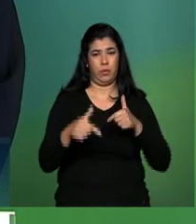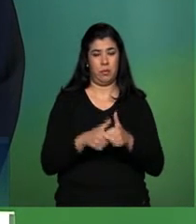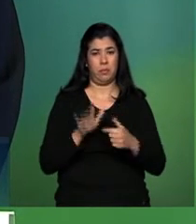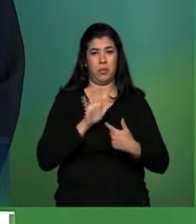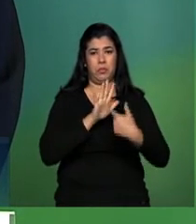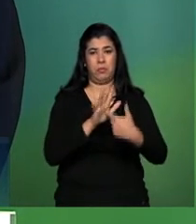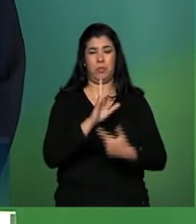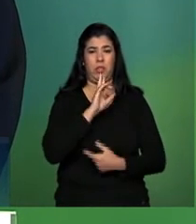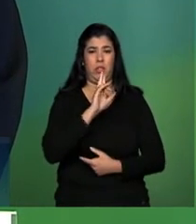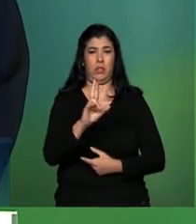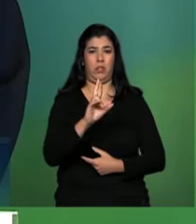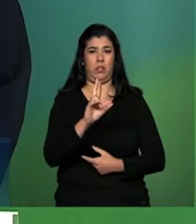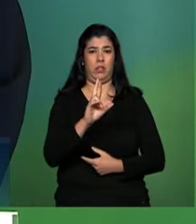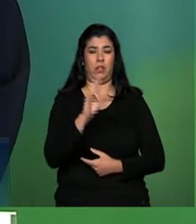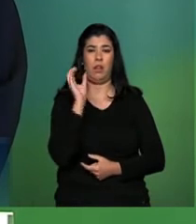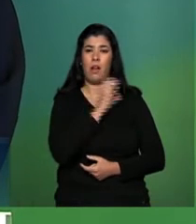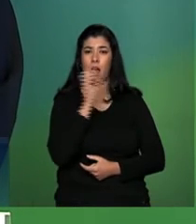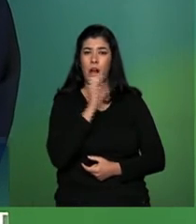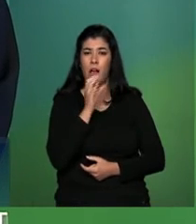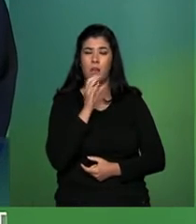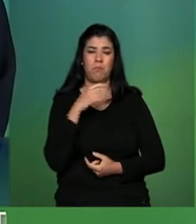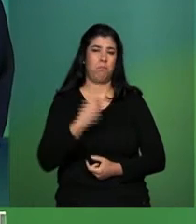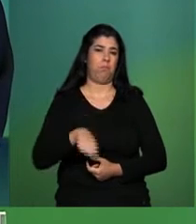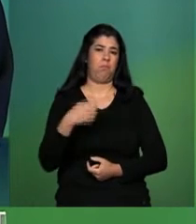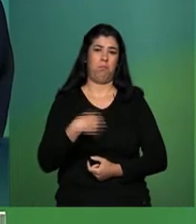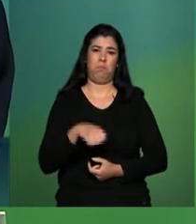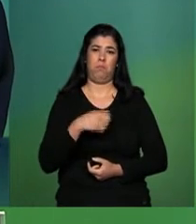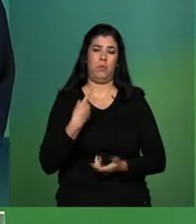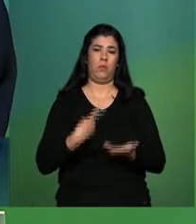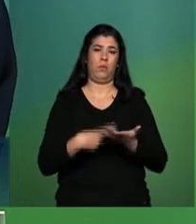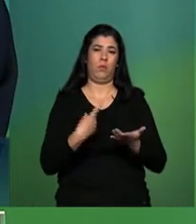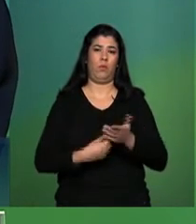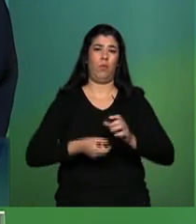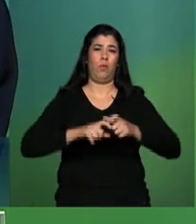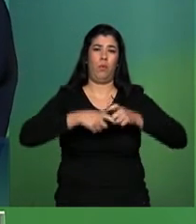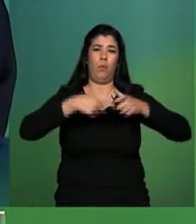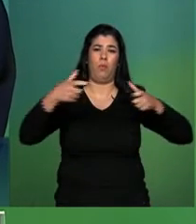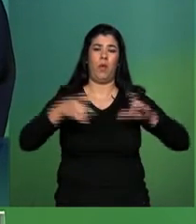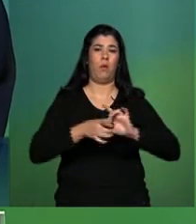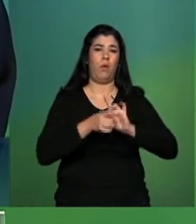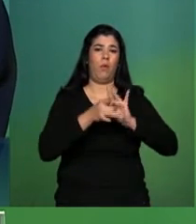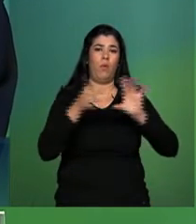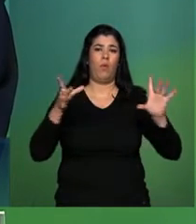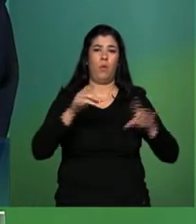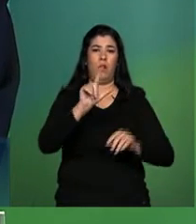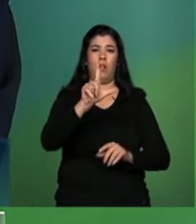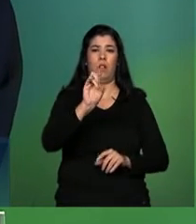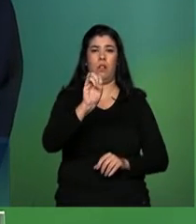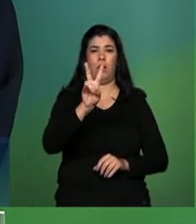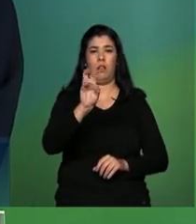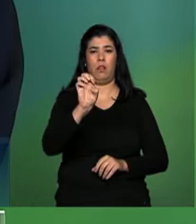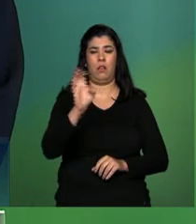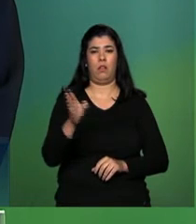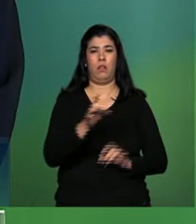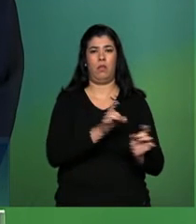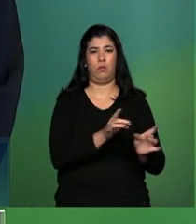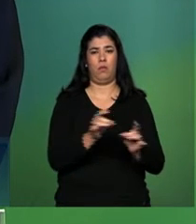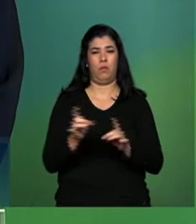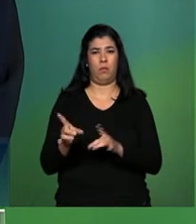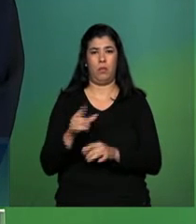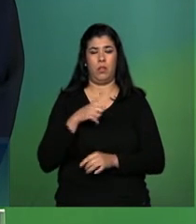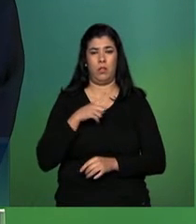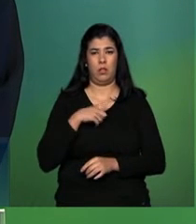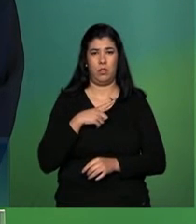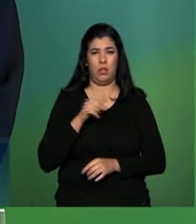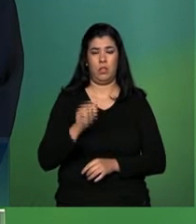resultados a curto prazo sem necessariamente um acordo amplo de livre comércio, que é exatamente essa